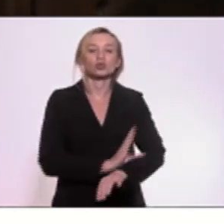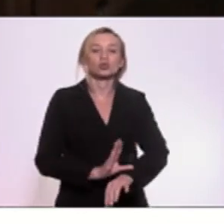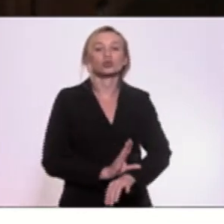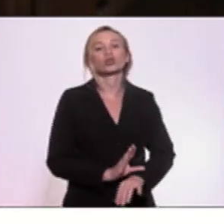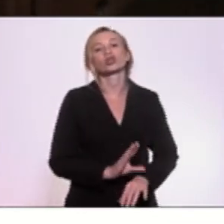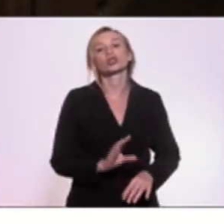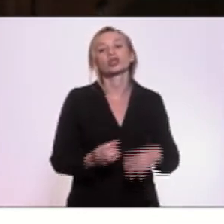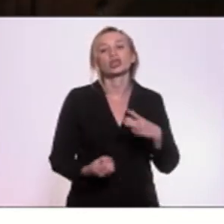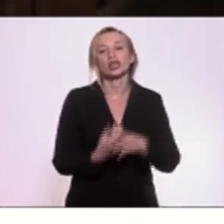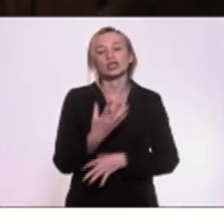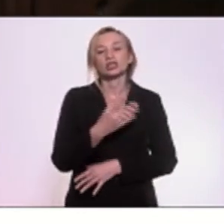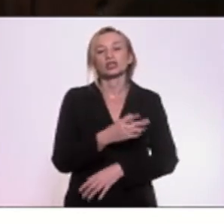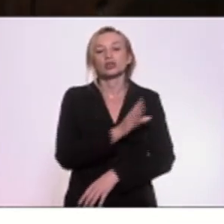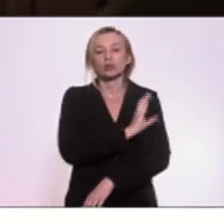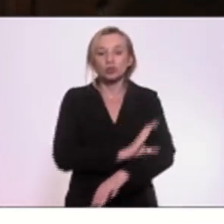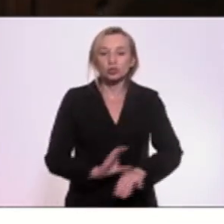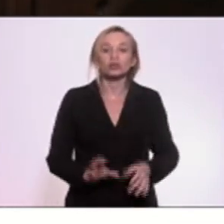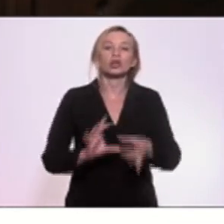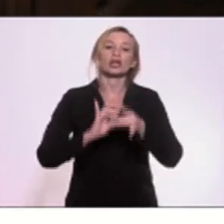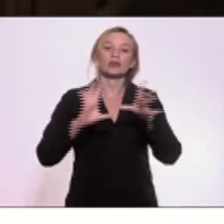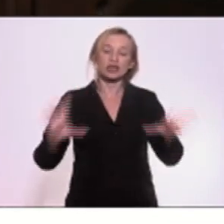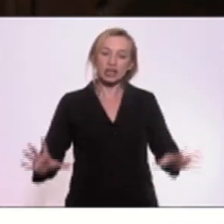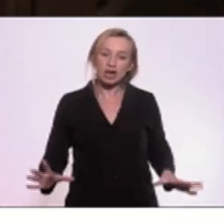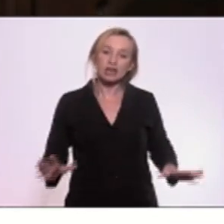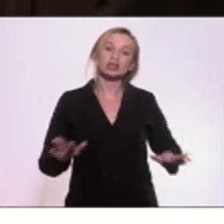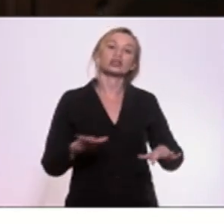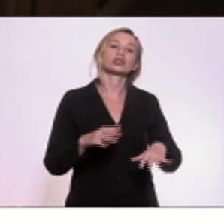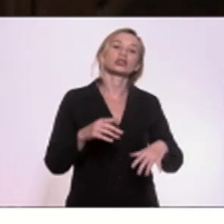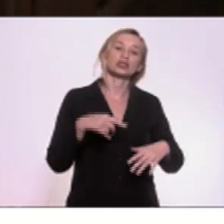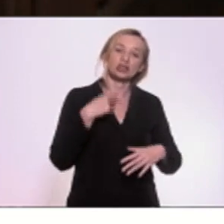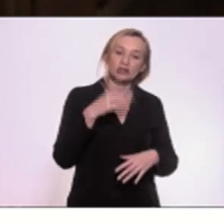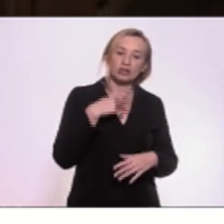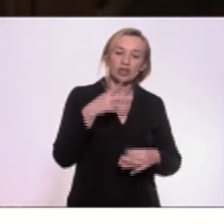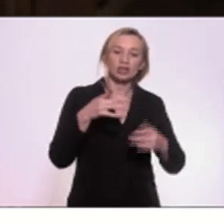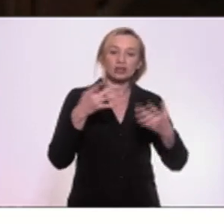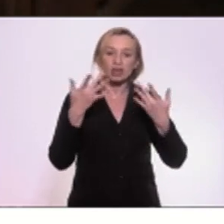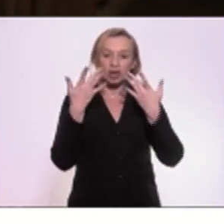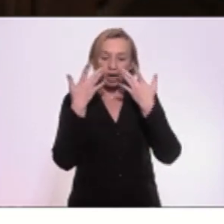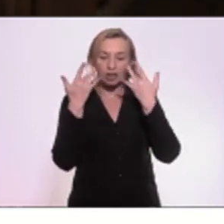fazedores de cultura, contra a liberdade de manifestação e de expressão artística